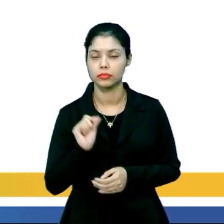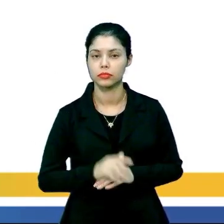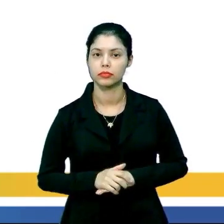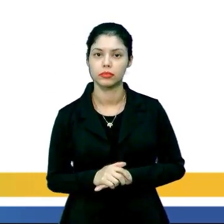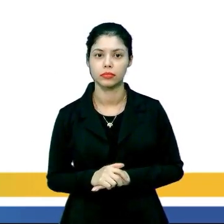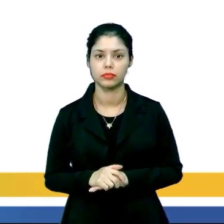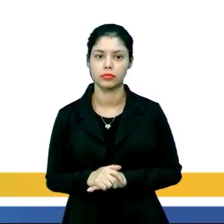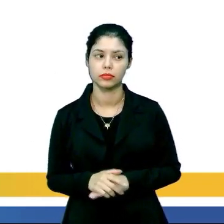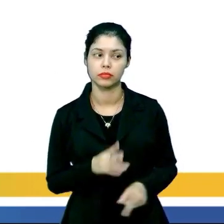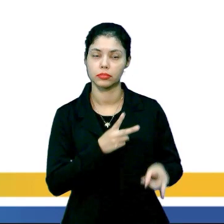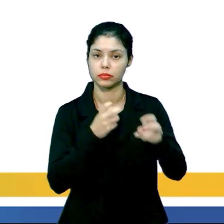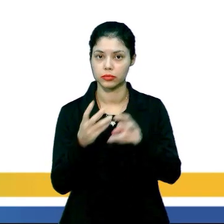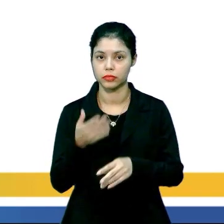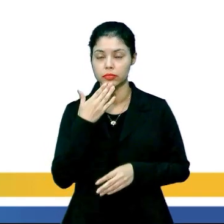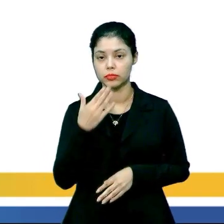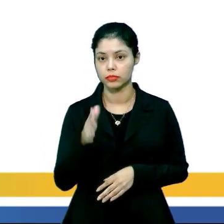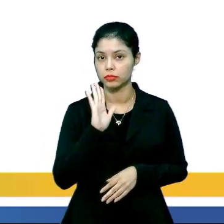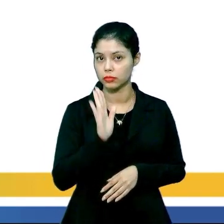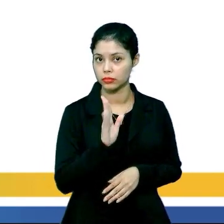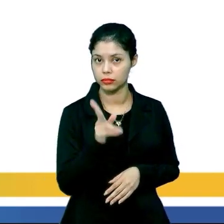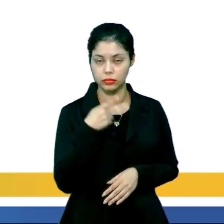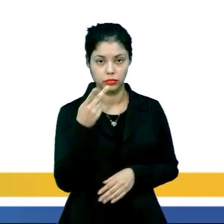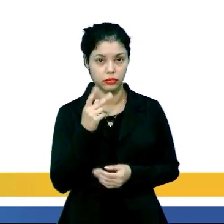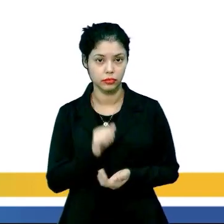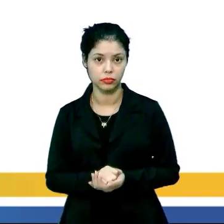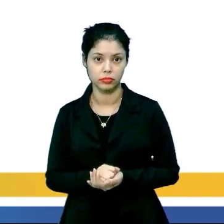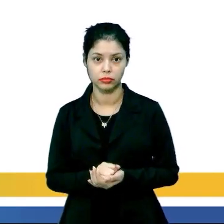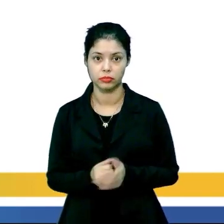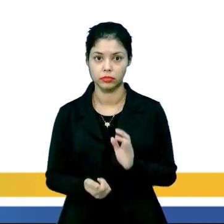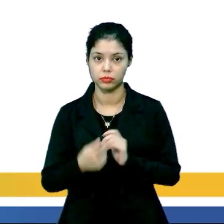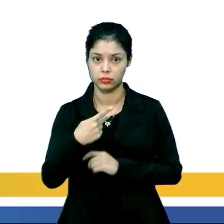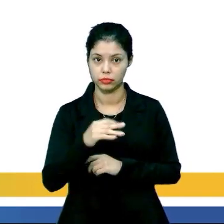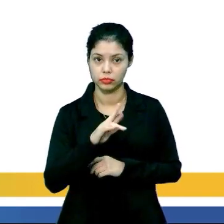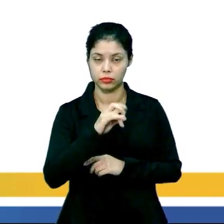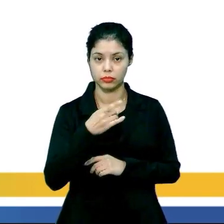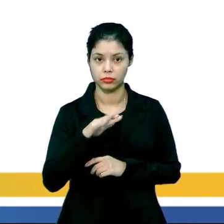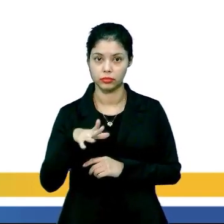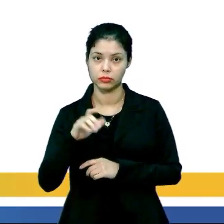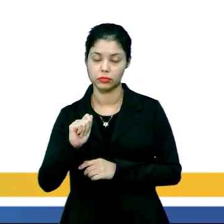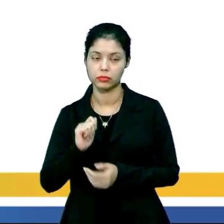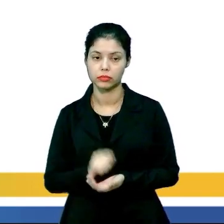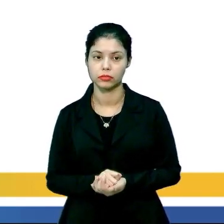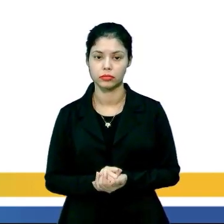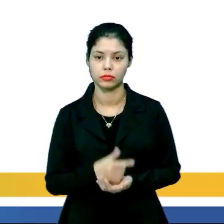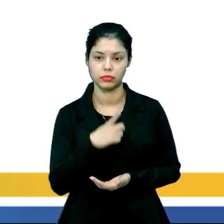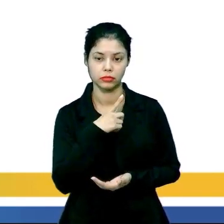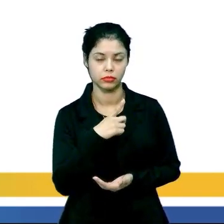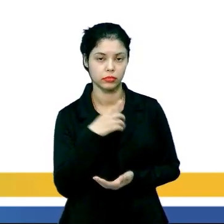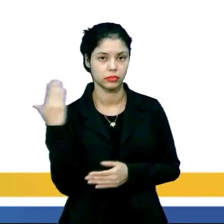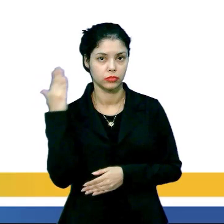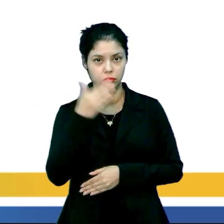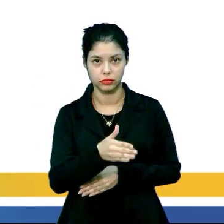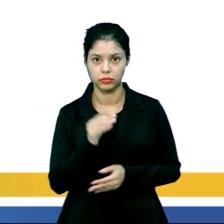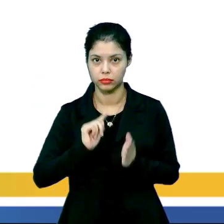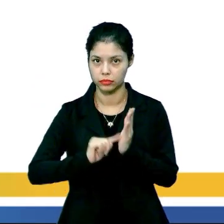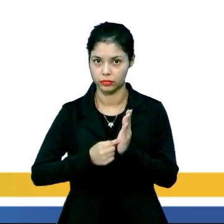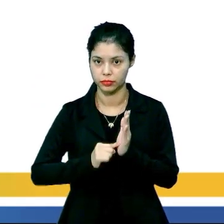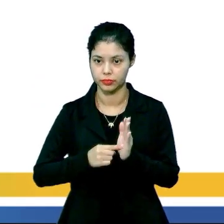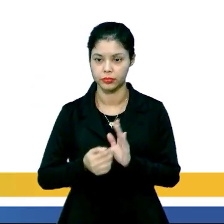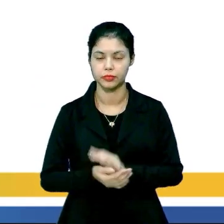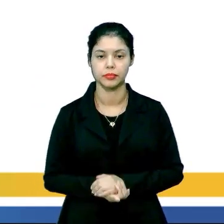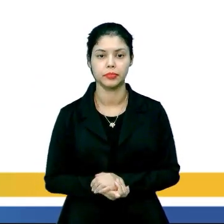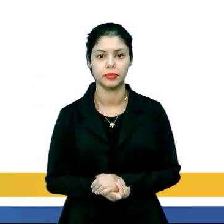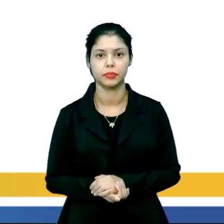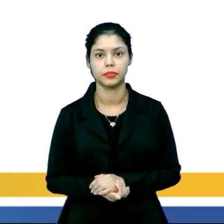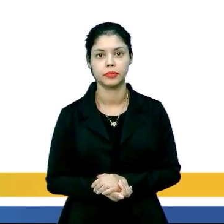é... Observe que a questão ela já fala exatamente sobre proporção. Então, temos que ir direto ao